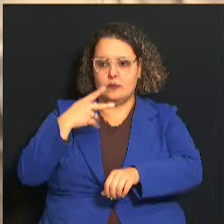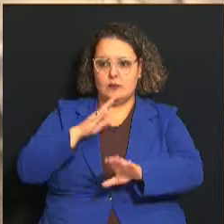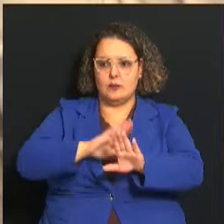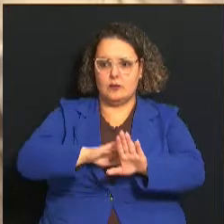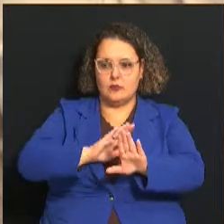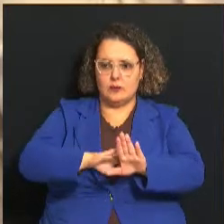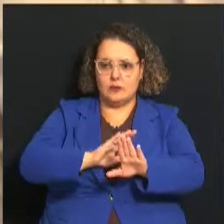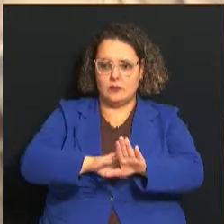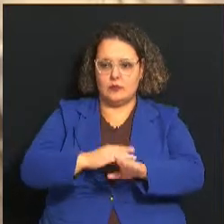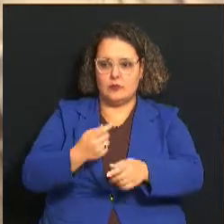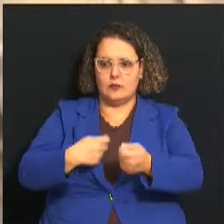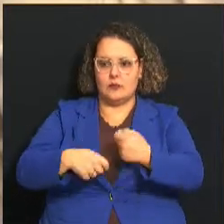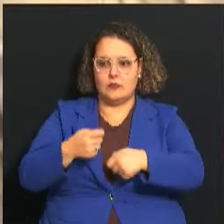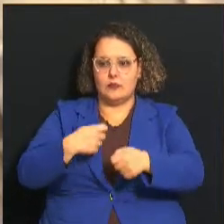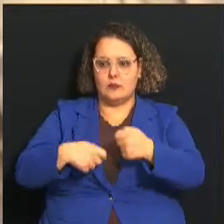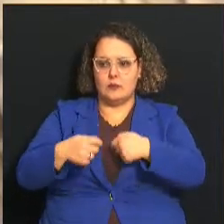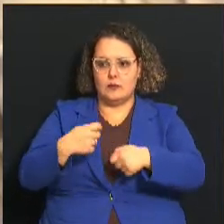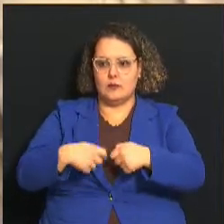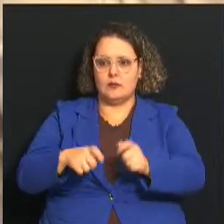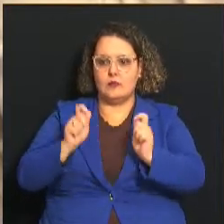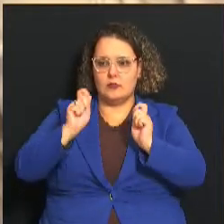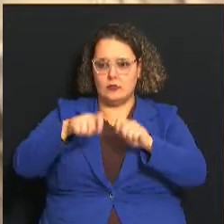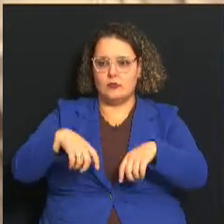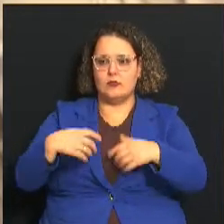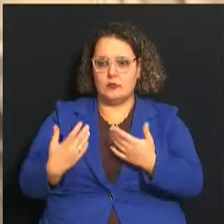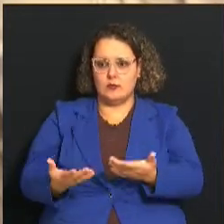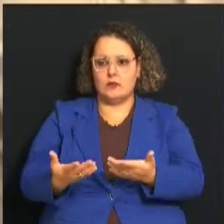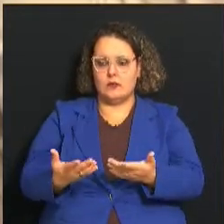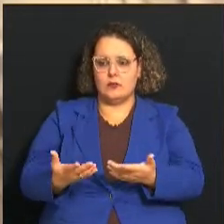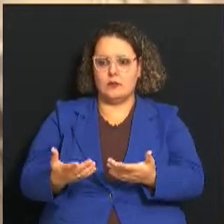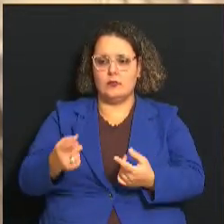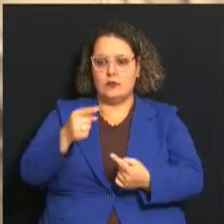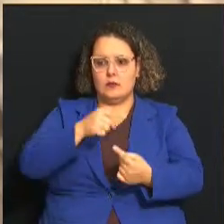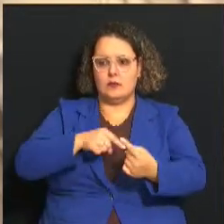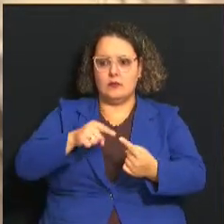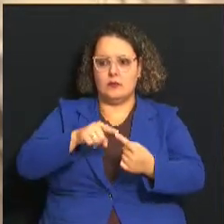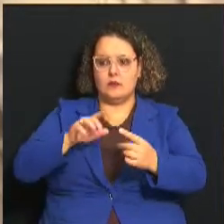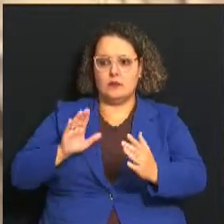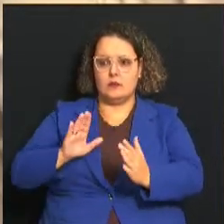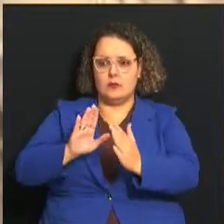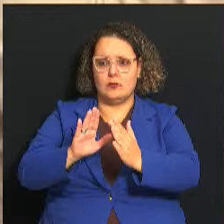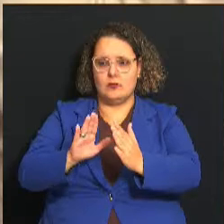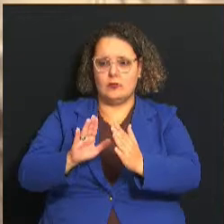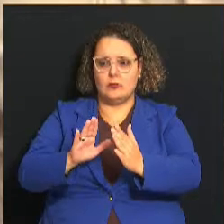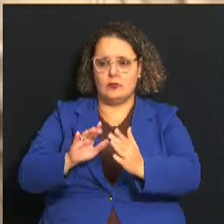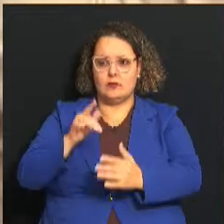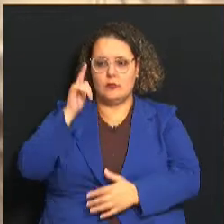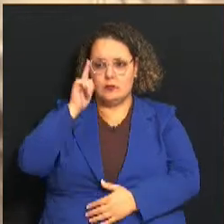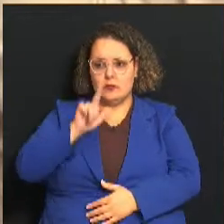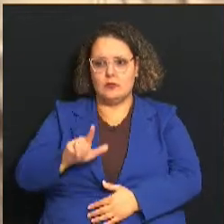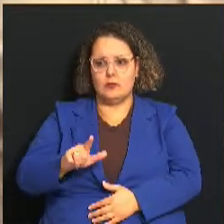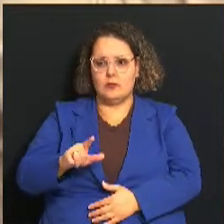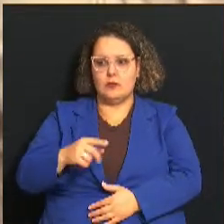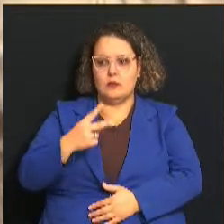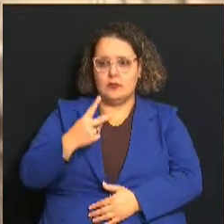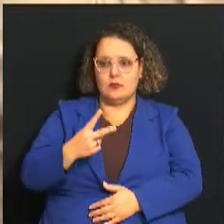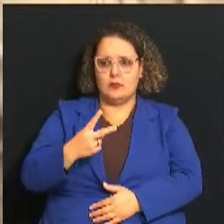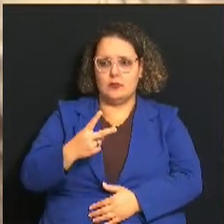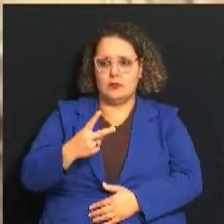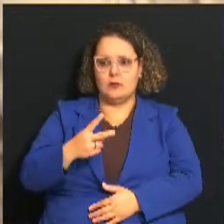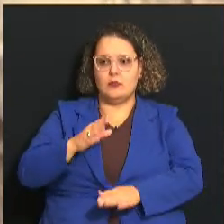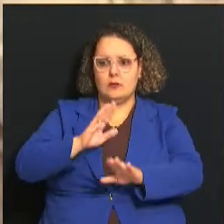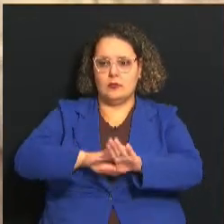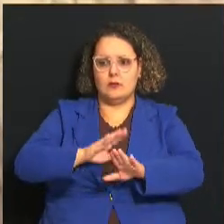e administrativas necessárias para que os objetivos da frente sejam atingidos. 2. Implementar as ações